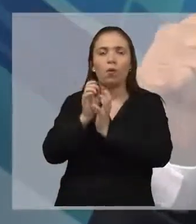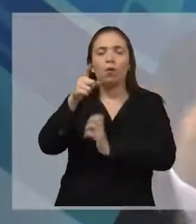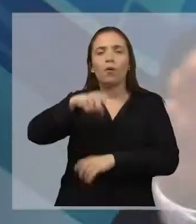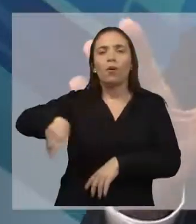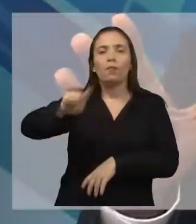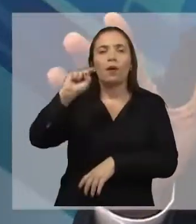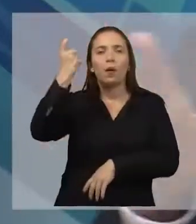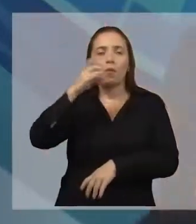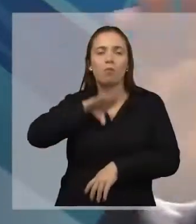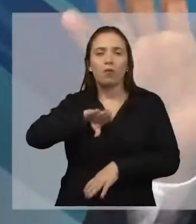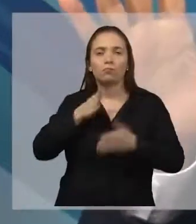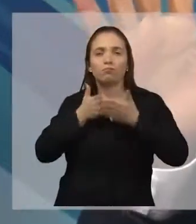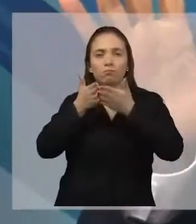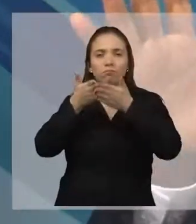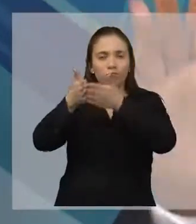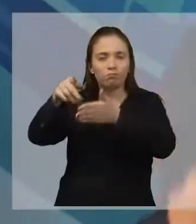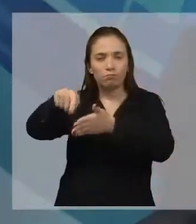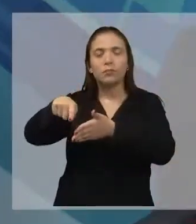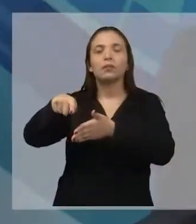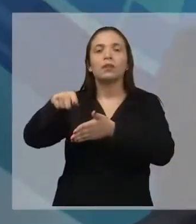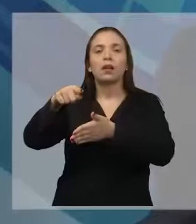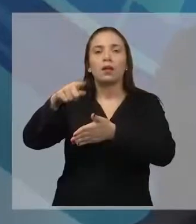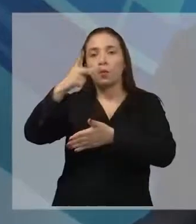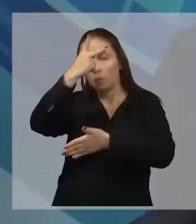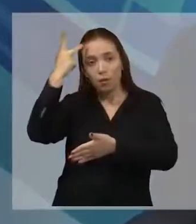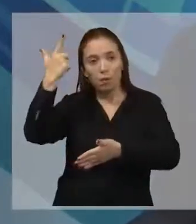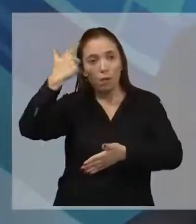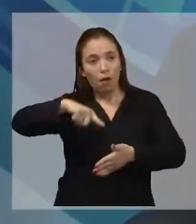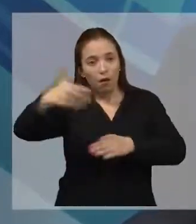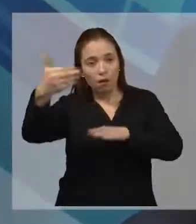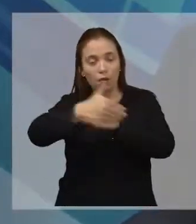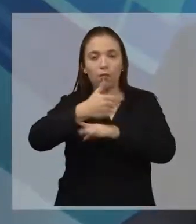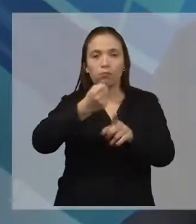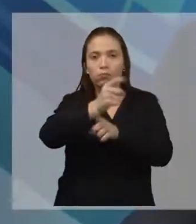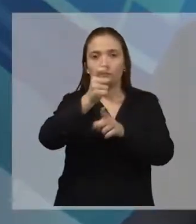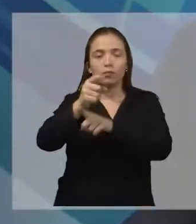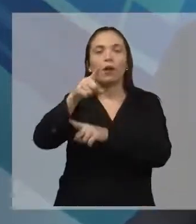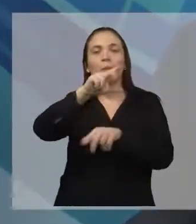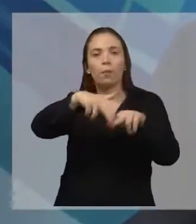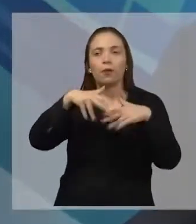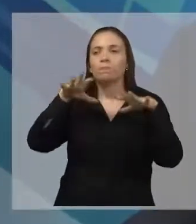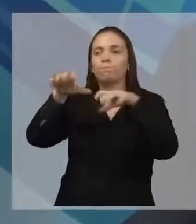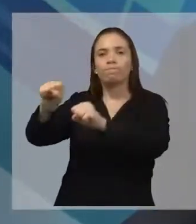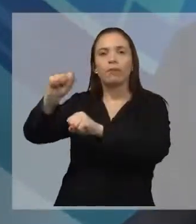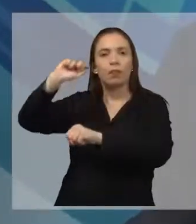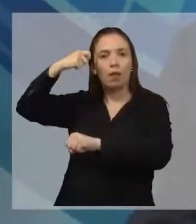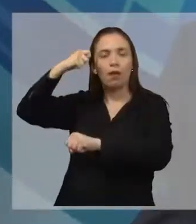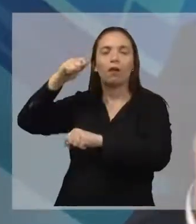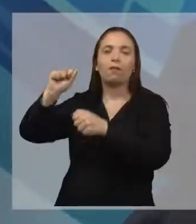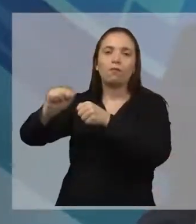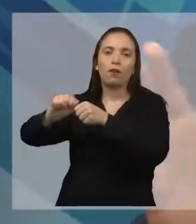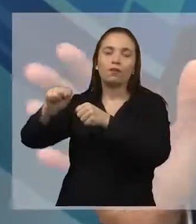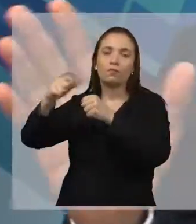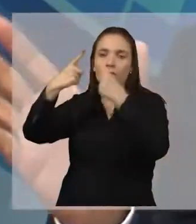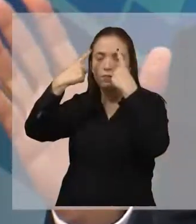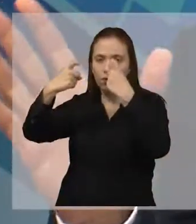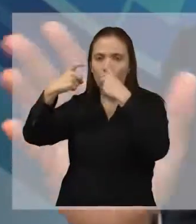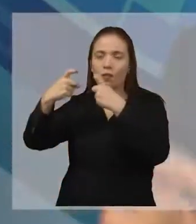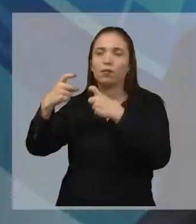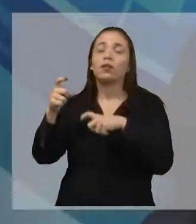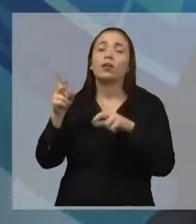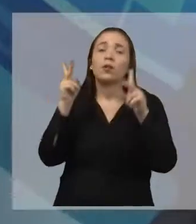o mais longo da América do Sul, né, que vem num pacote de autoritarismo que acompanha a América do Sul com a tentativa